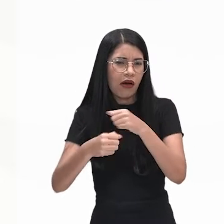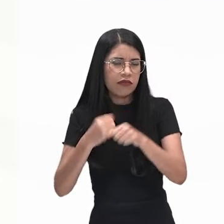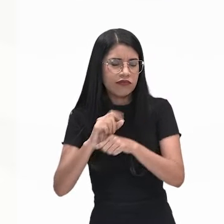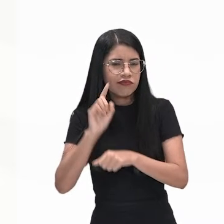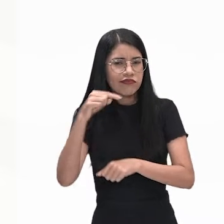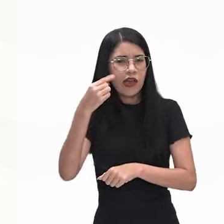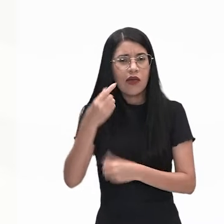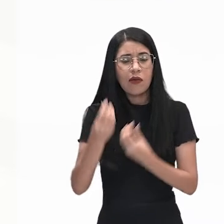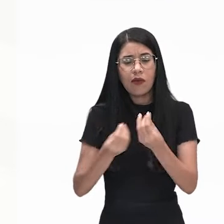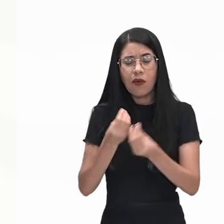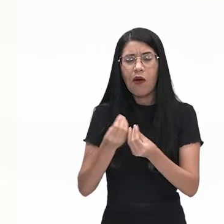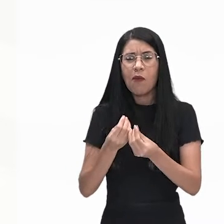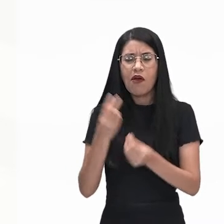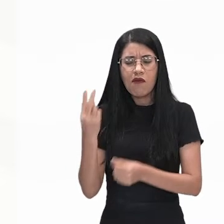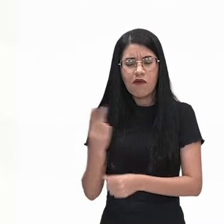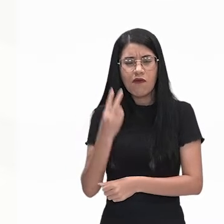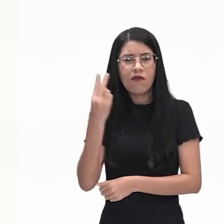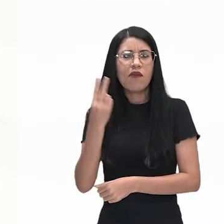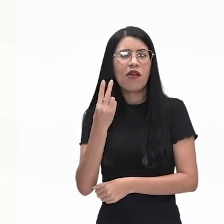eram consideradas